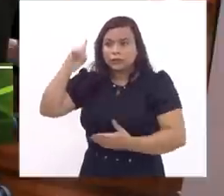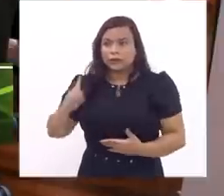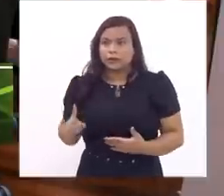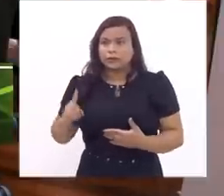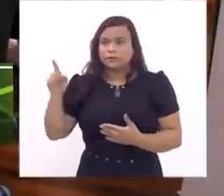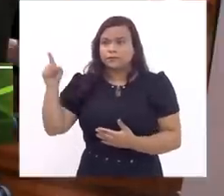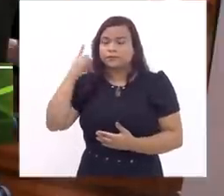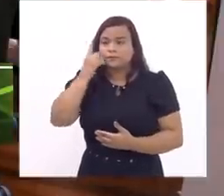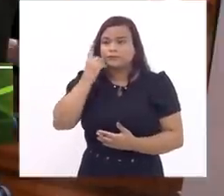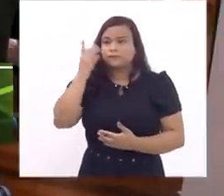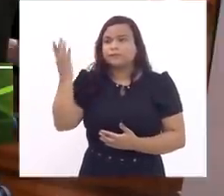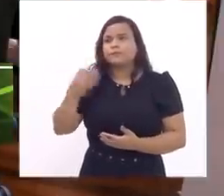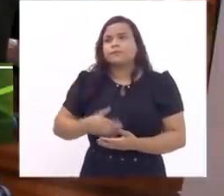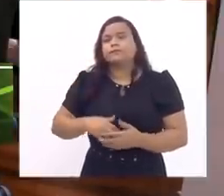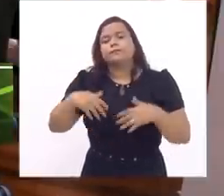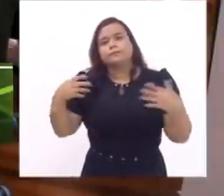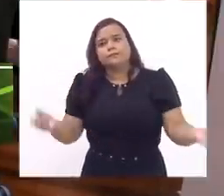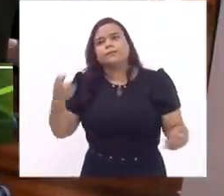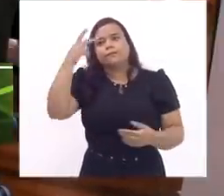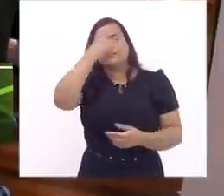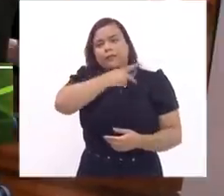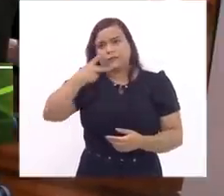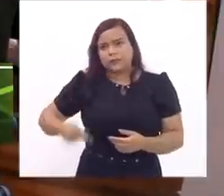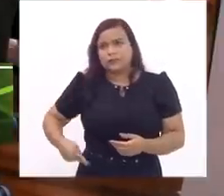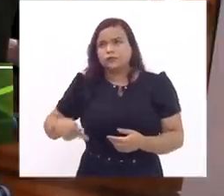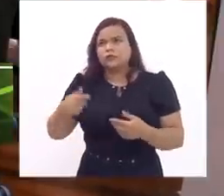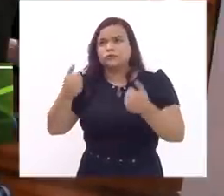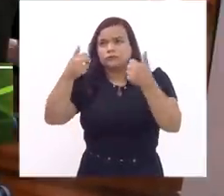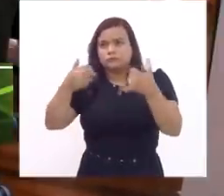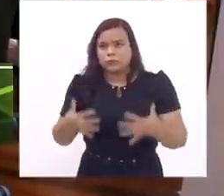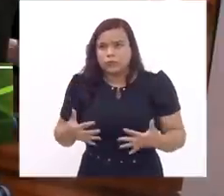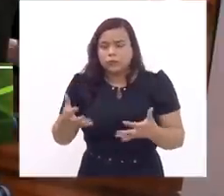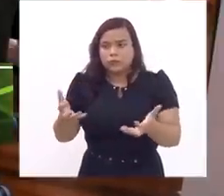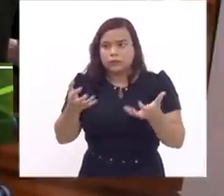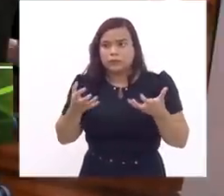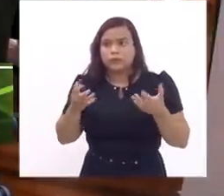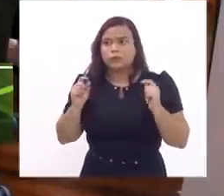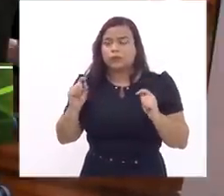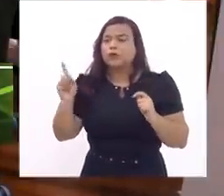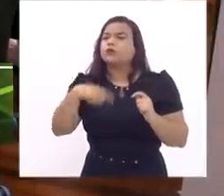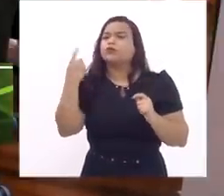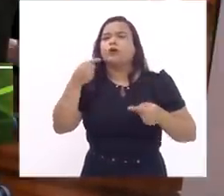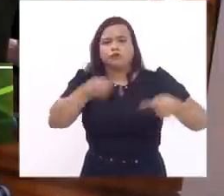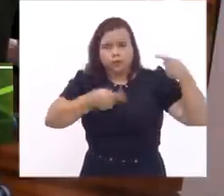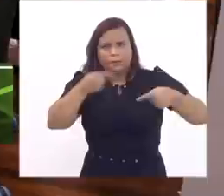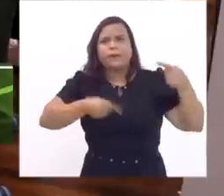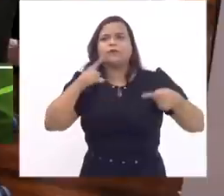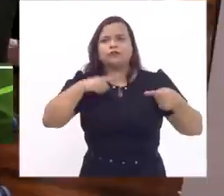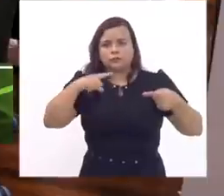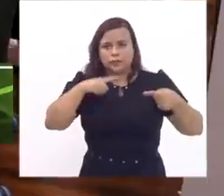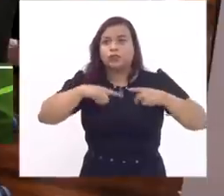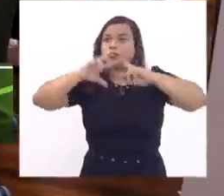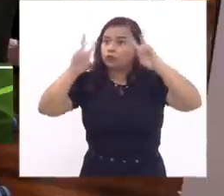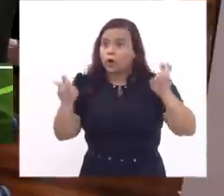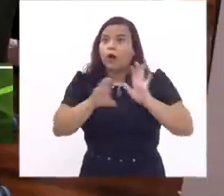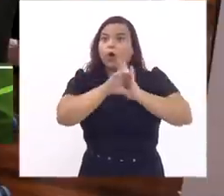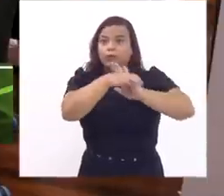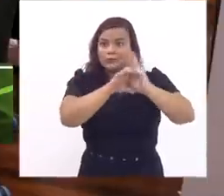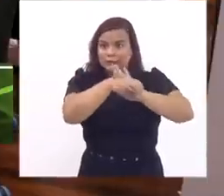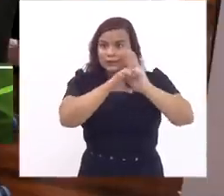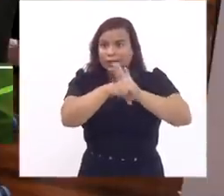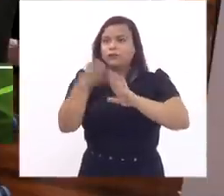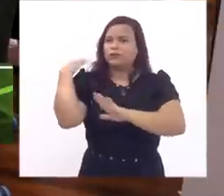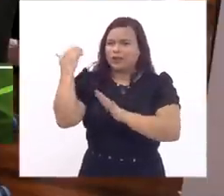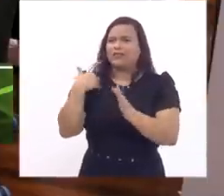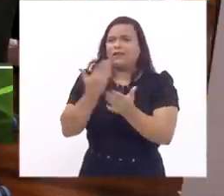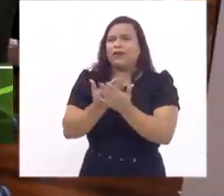por favor. Opa, presidente, queria só retomar que fizemos esse debate enquanto conceito no último colégio de